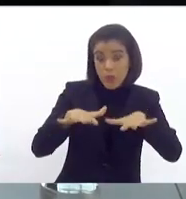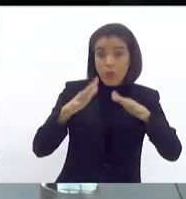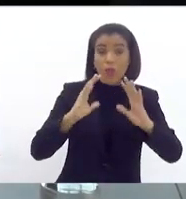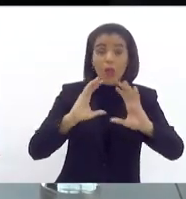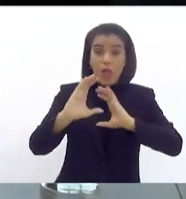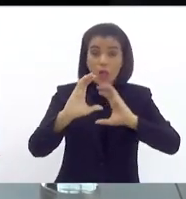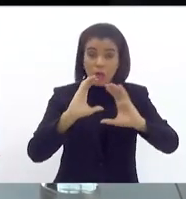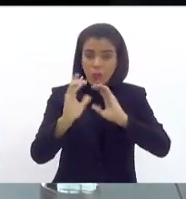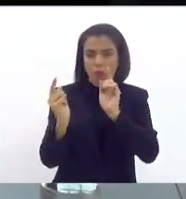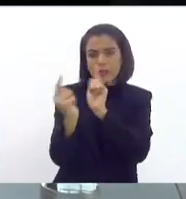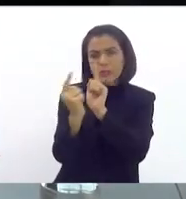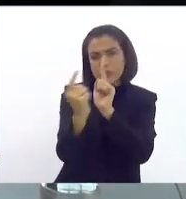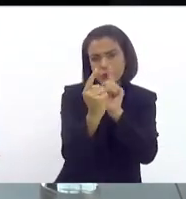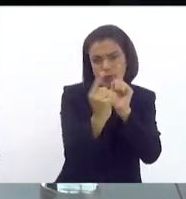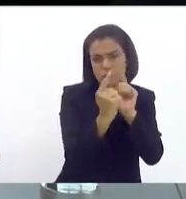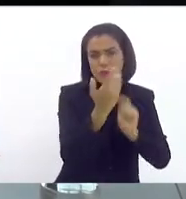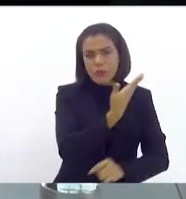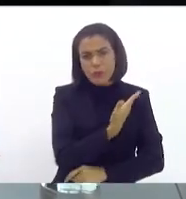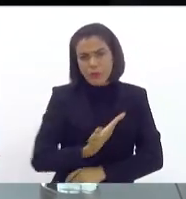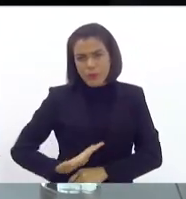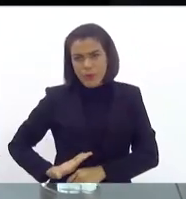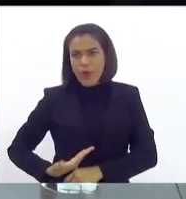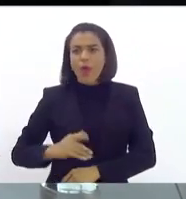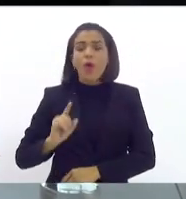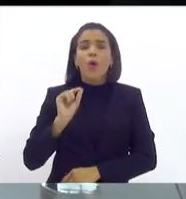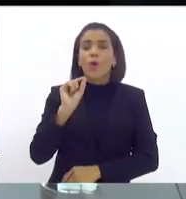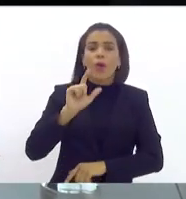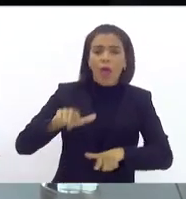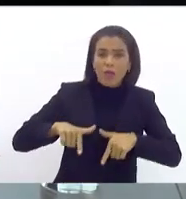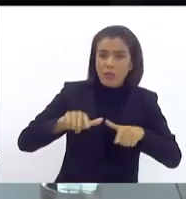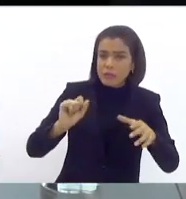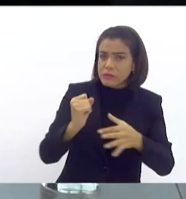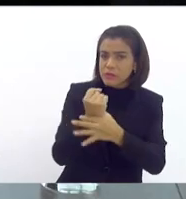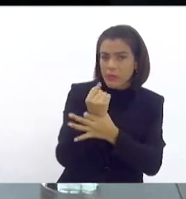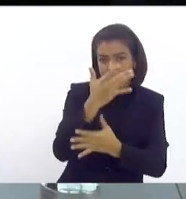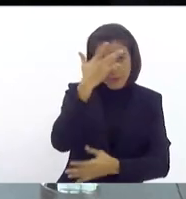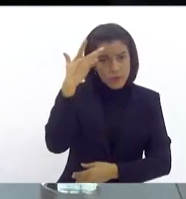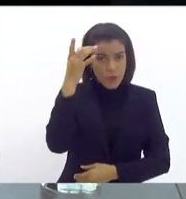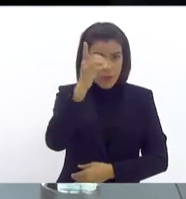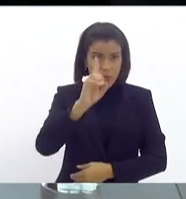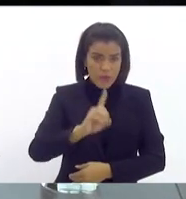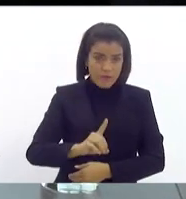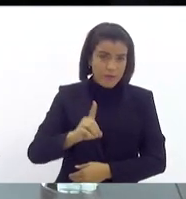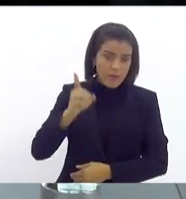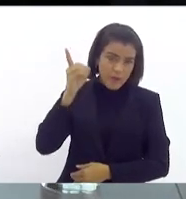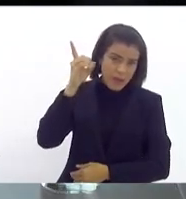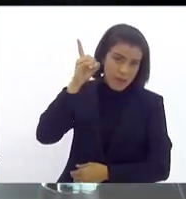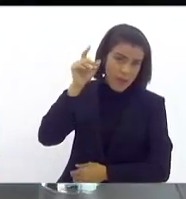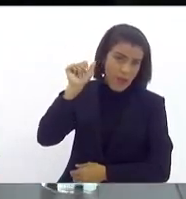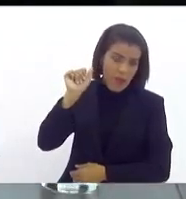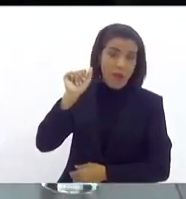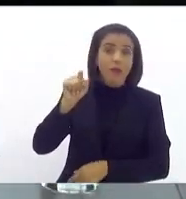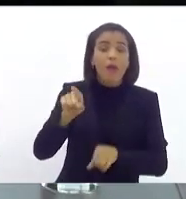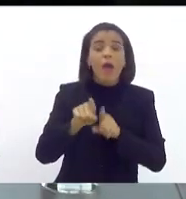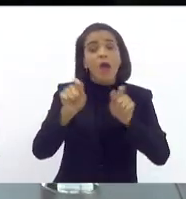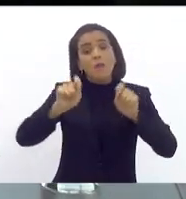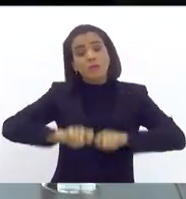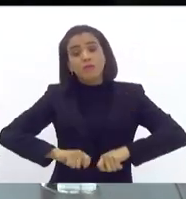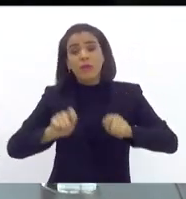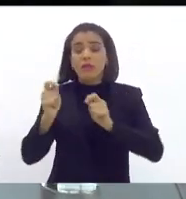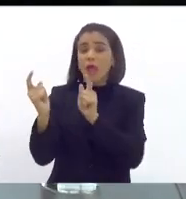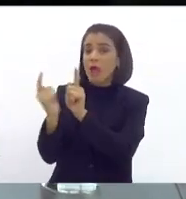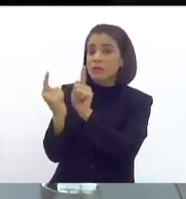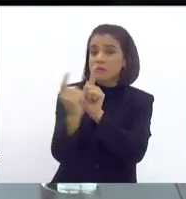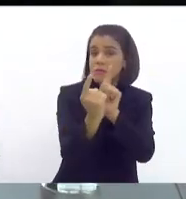nos atendimentos públicos é um ato no qual visa assegurar aos cidadãos com deficiência auditiva, sim, a possibilidade de serem atendidos